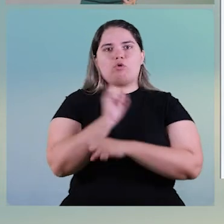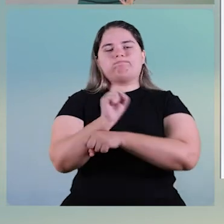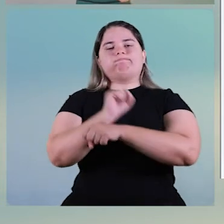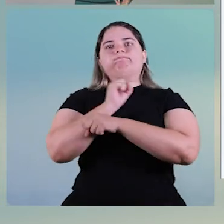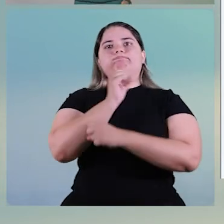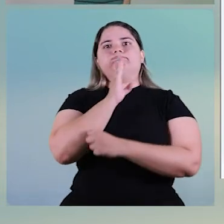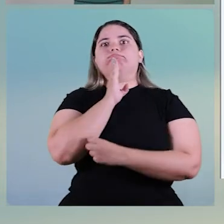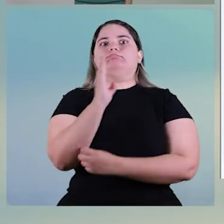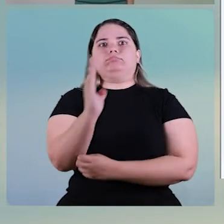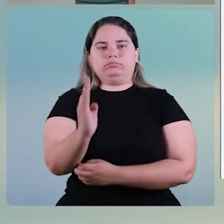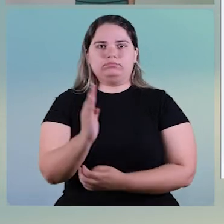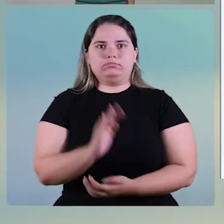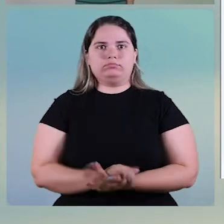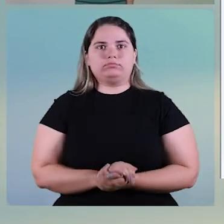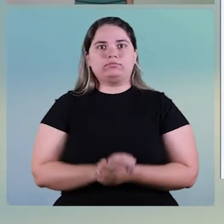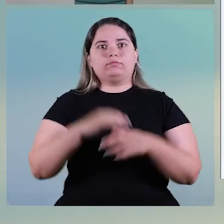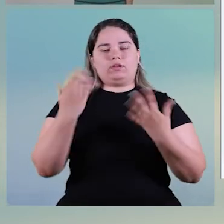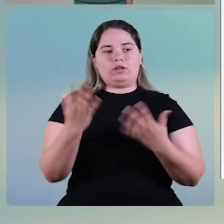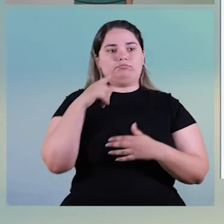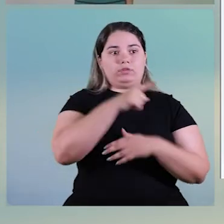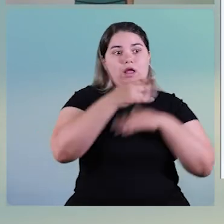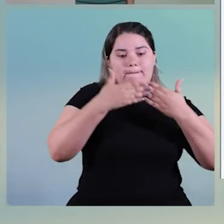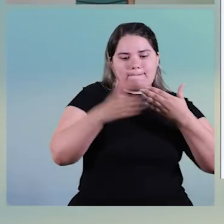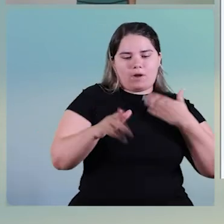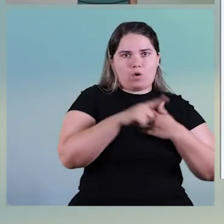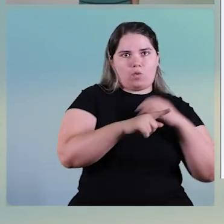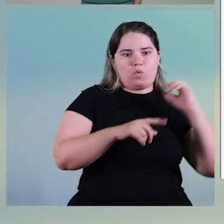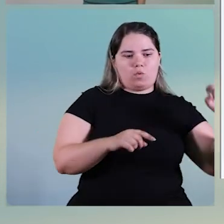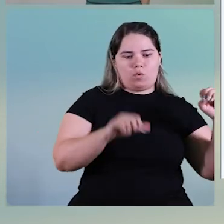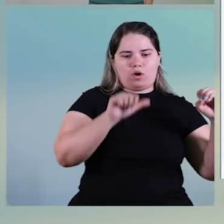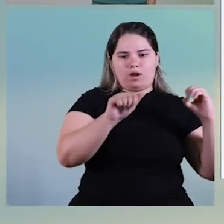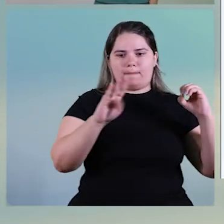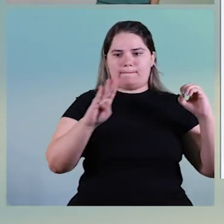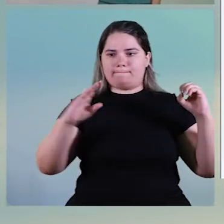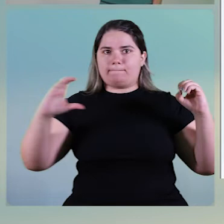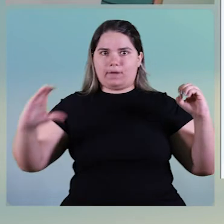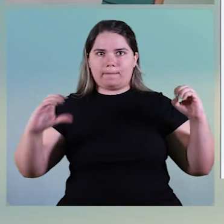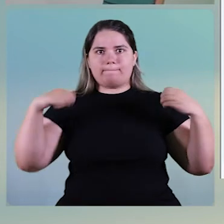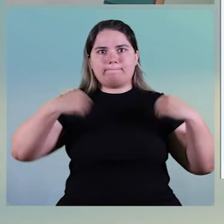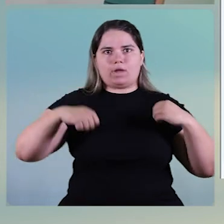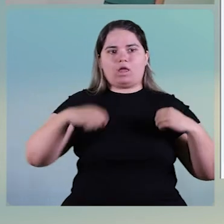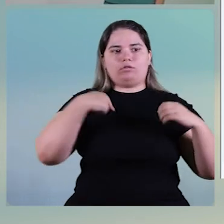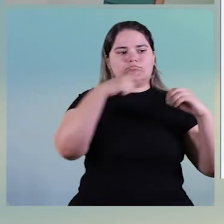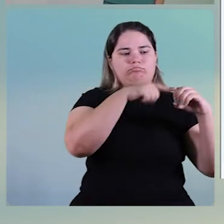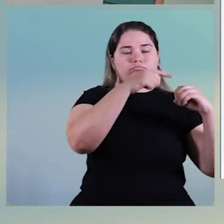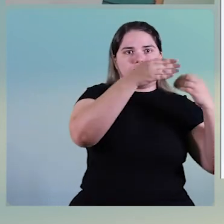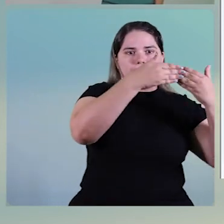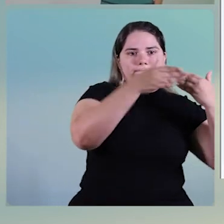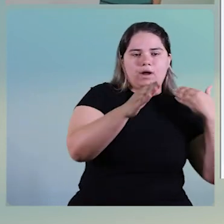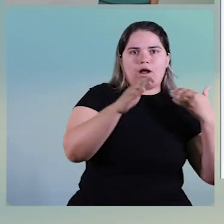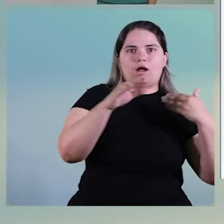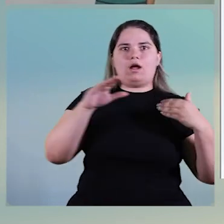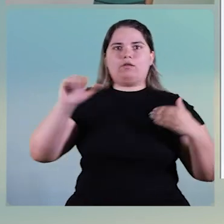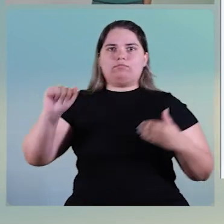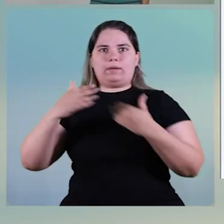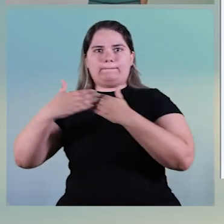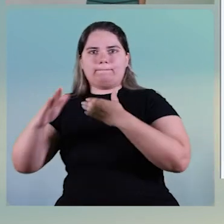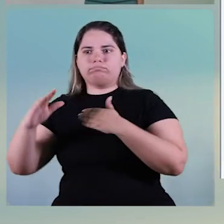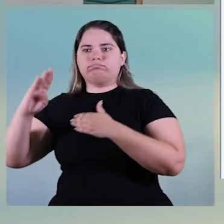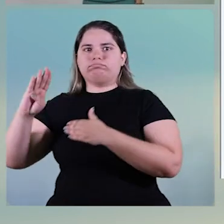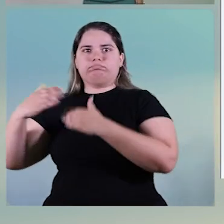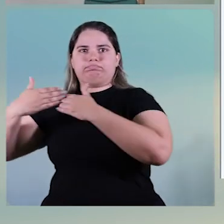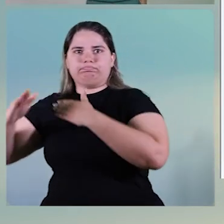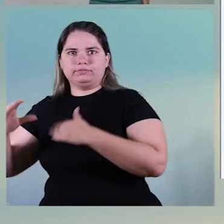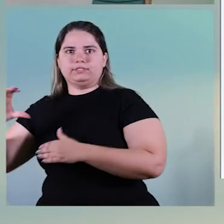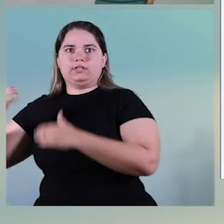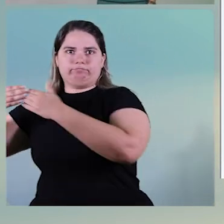do semáforo O, os semáforos A, B e C deverão abrir, respectivamente. Então,